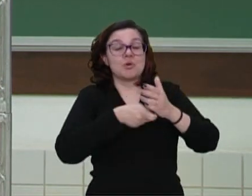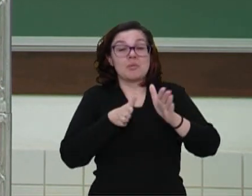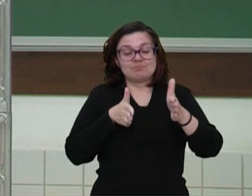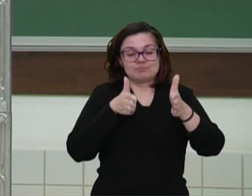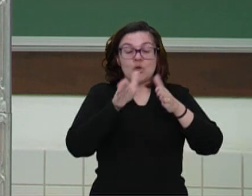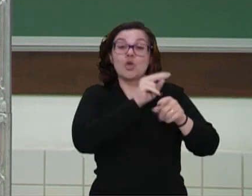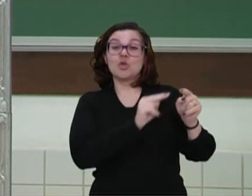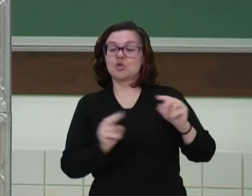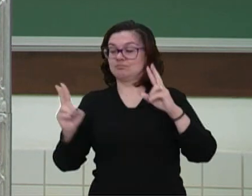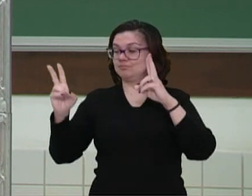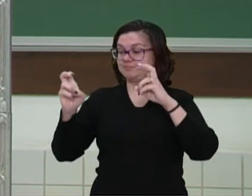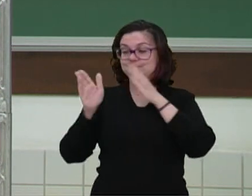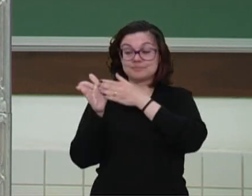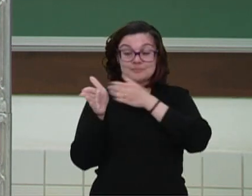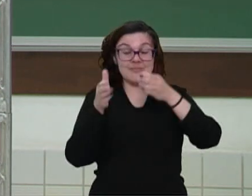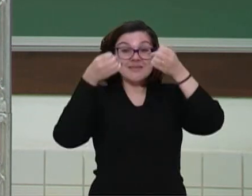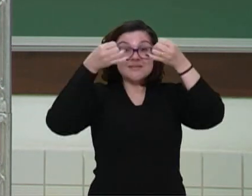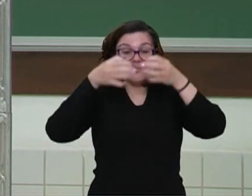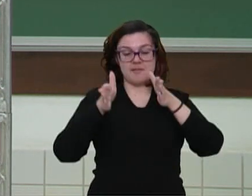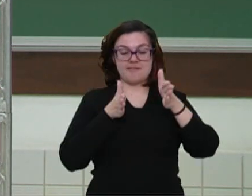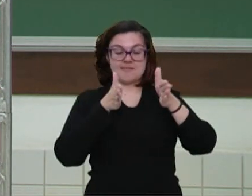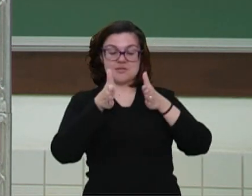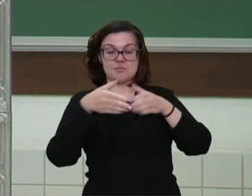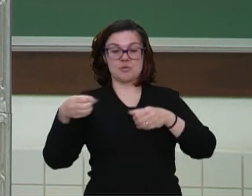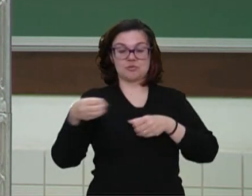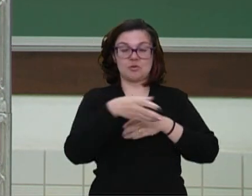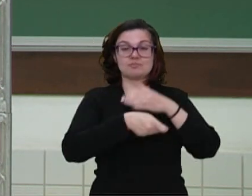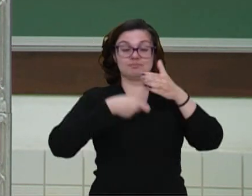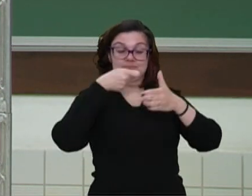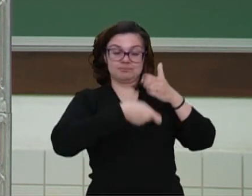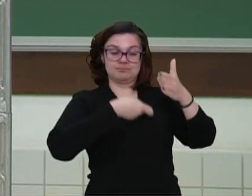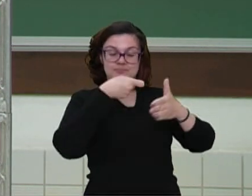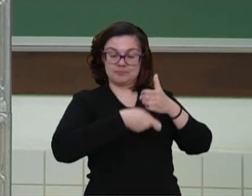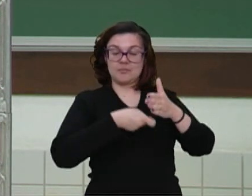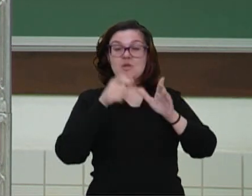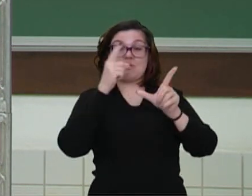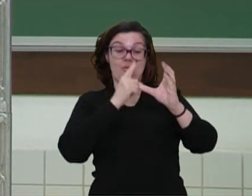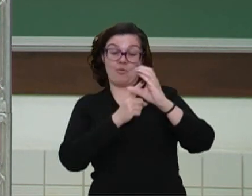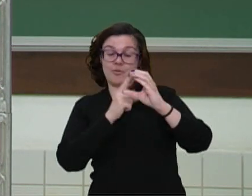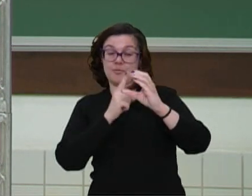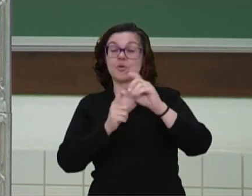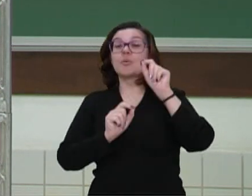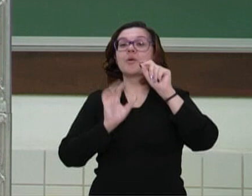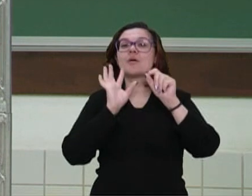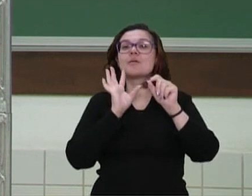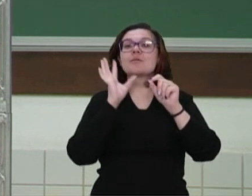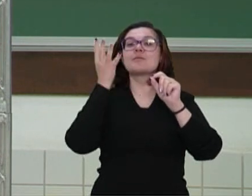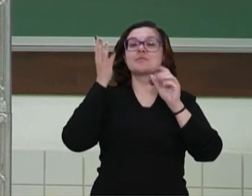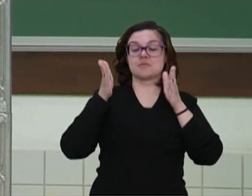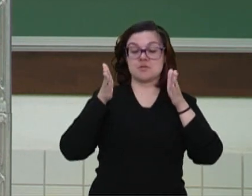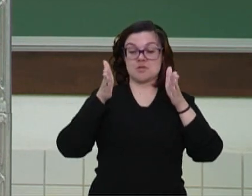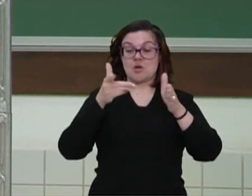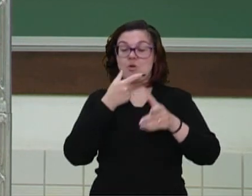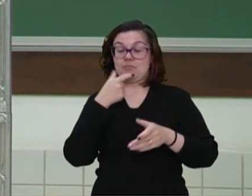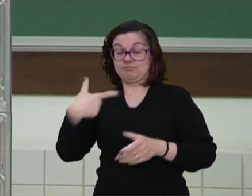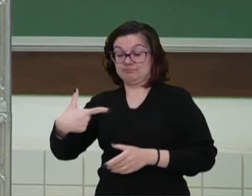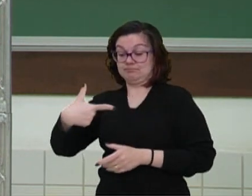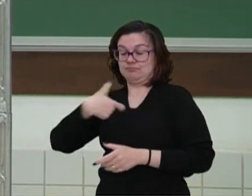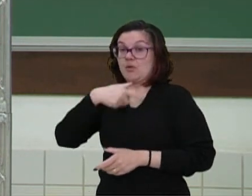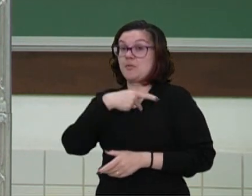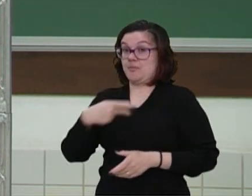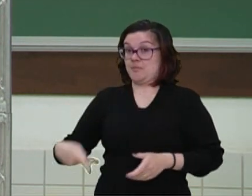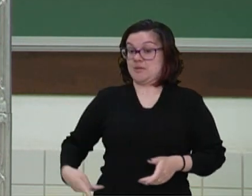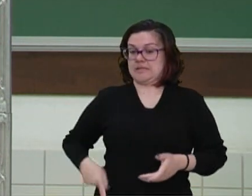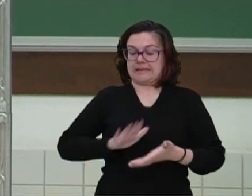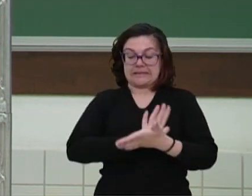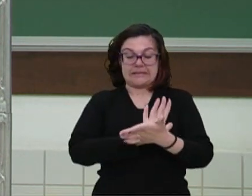os termos usados para descrever, o nome mais comum, intentona comunista. O fato é que Vargas reprime